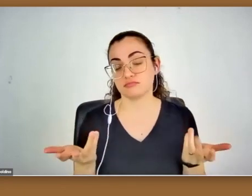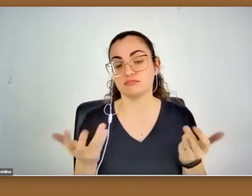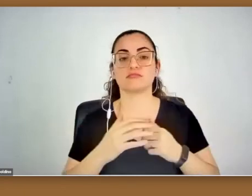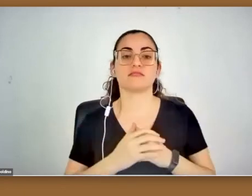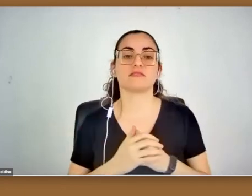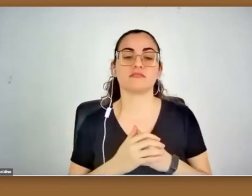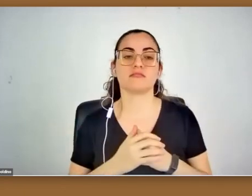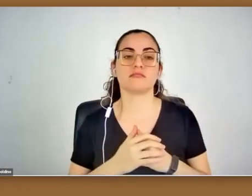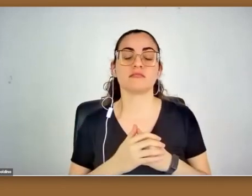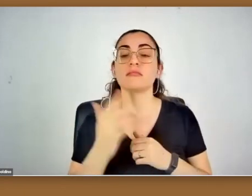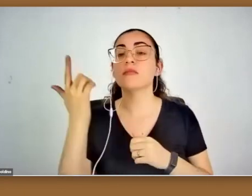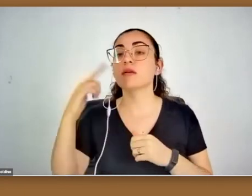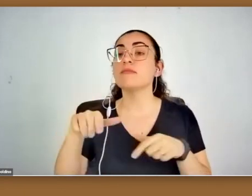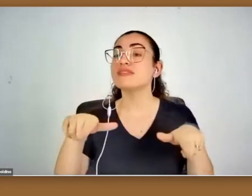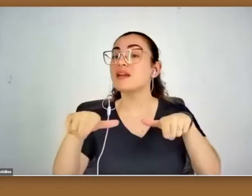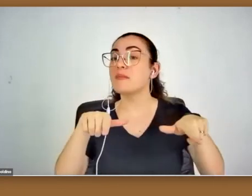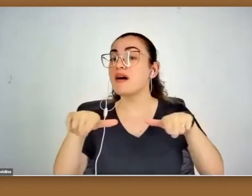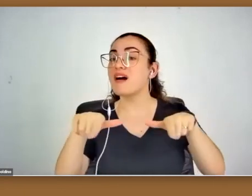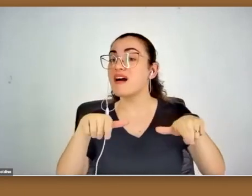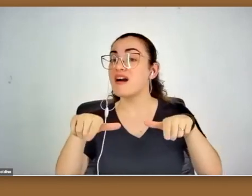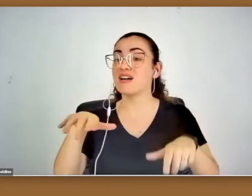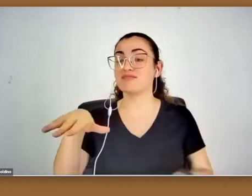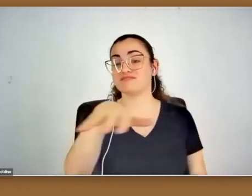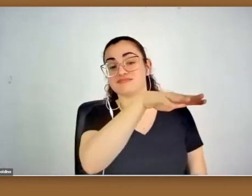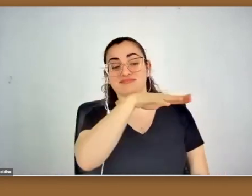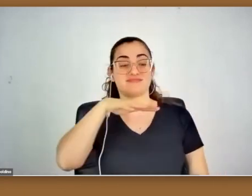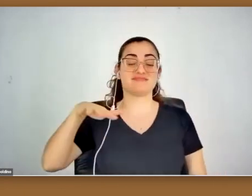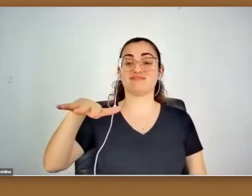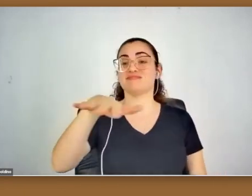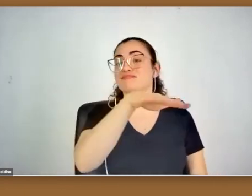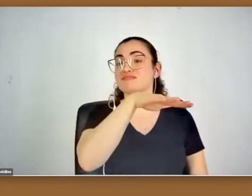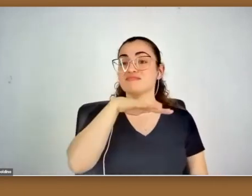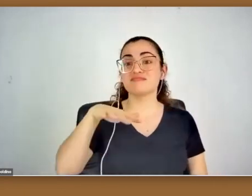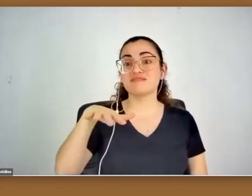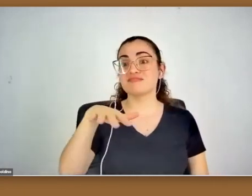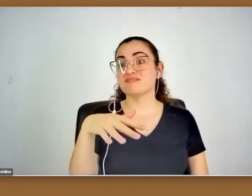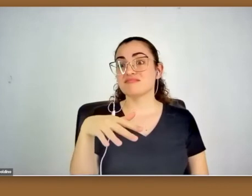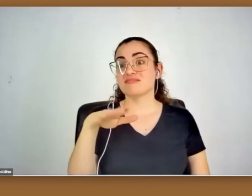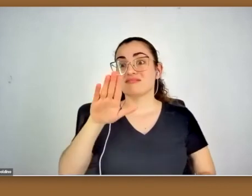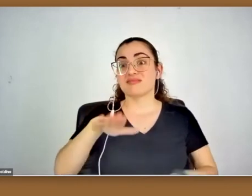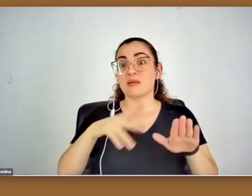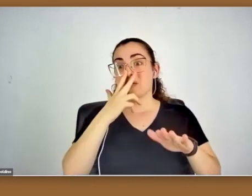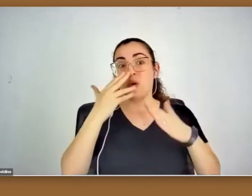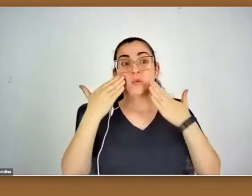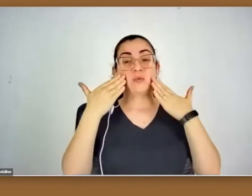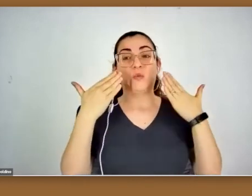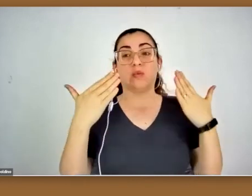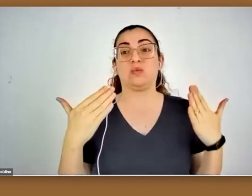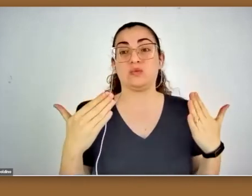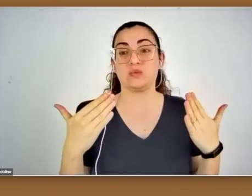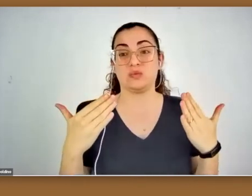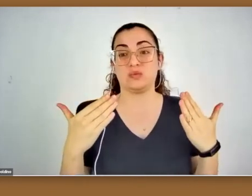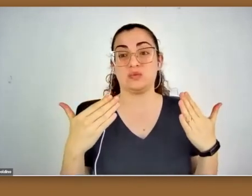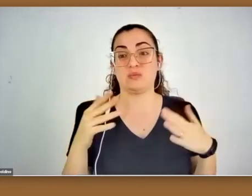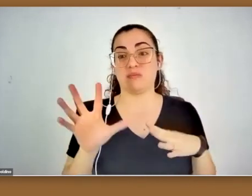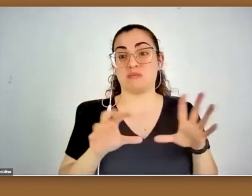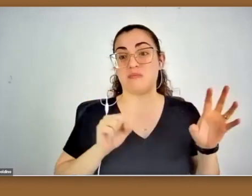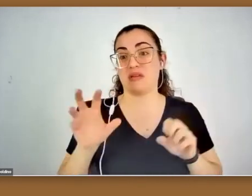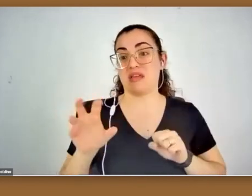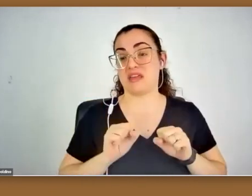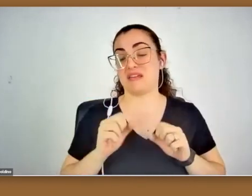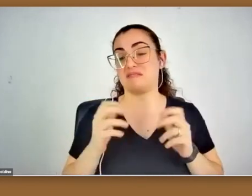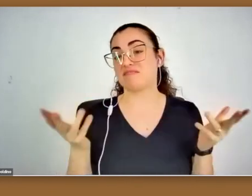ambiente de trabalho, existem trabalhos, inclusive, que acabam te expondo mais a determinadas coisas, né, a determinados